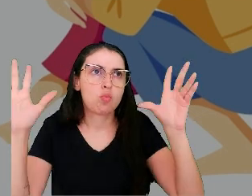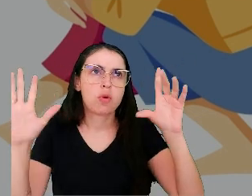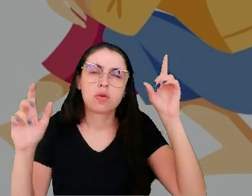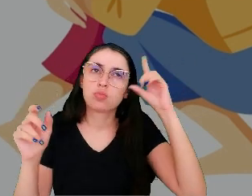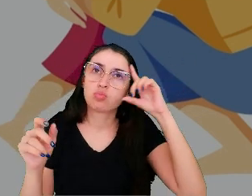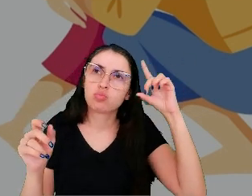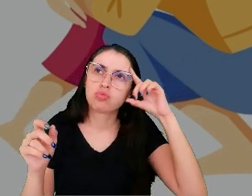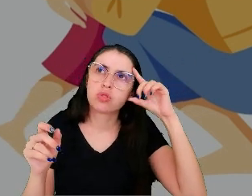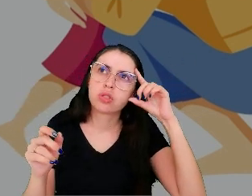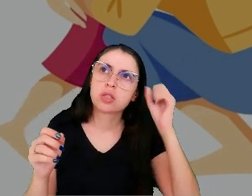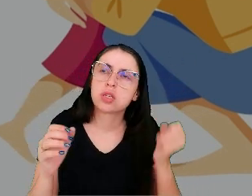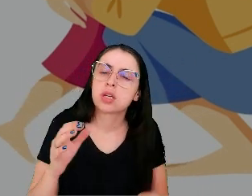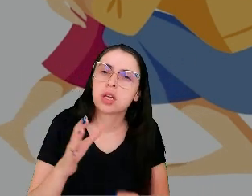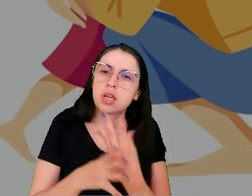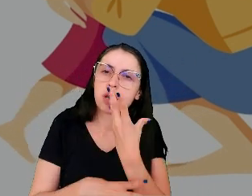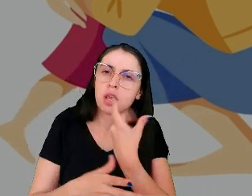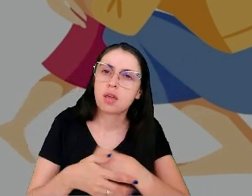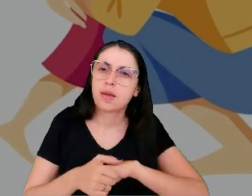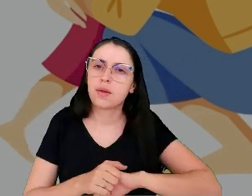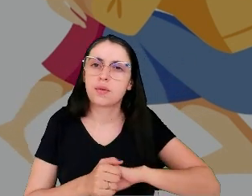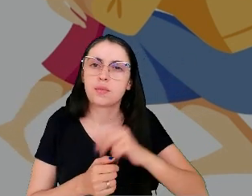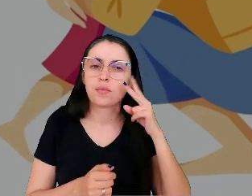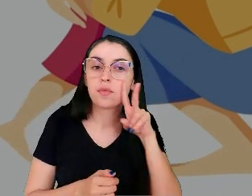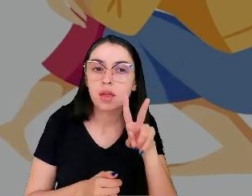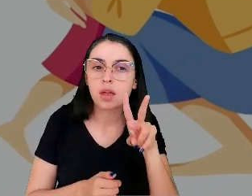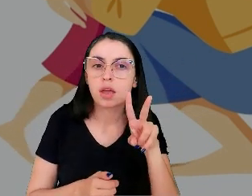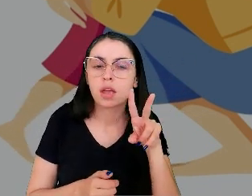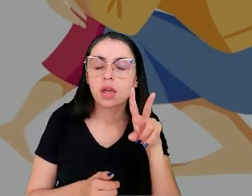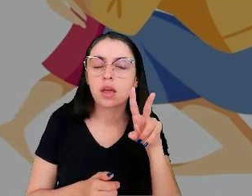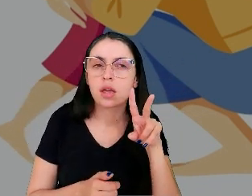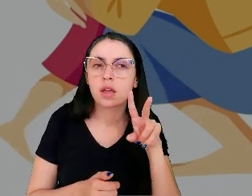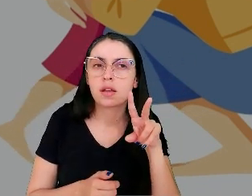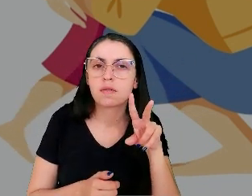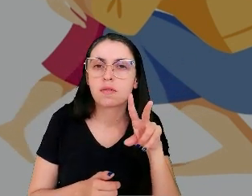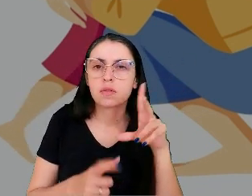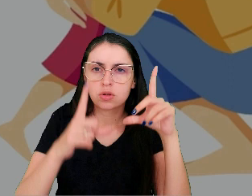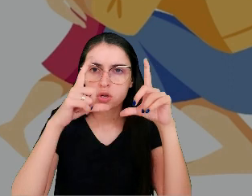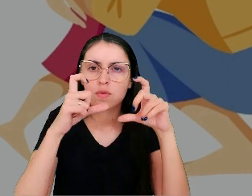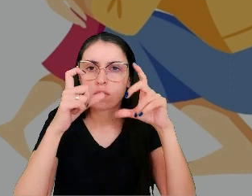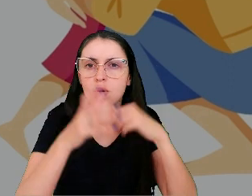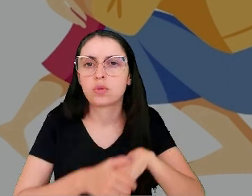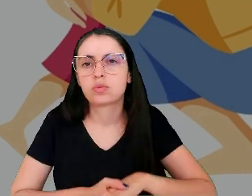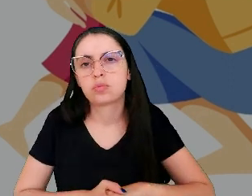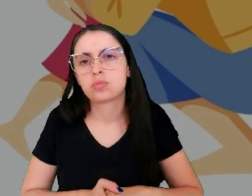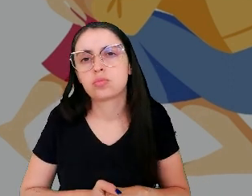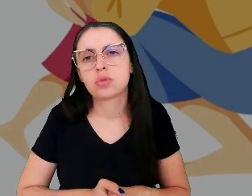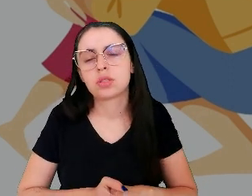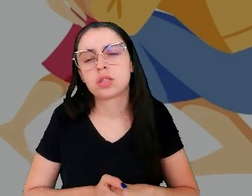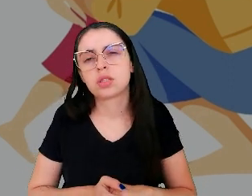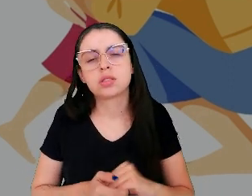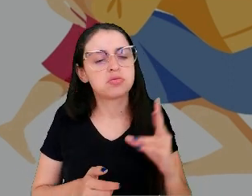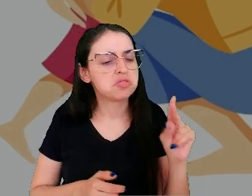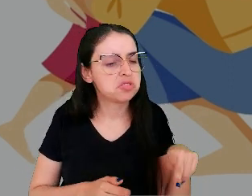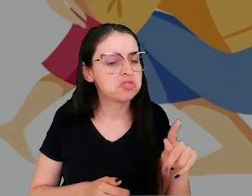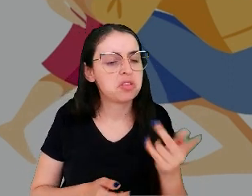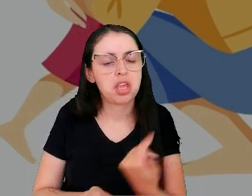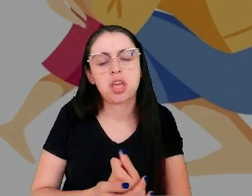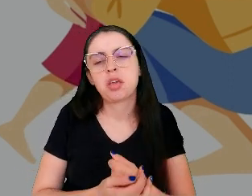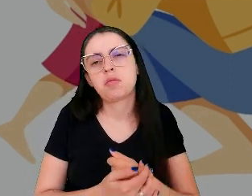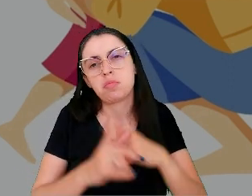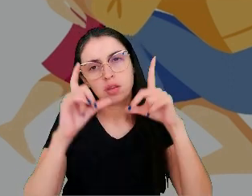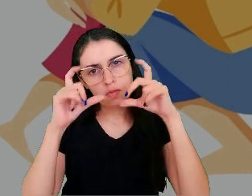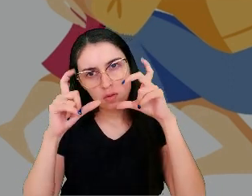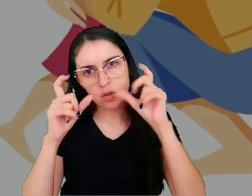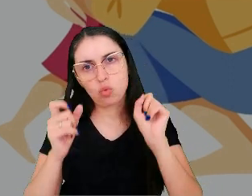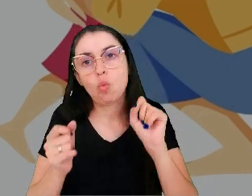um dispositivo que a gente acople no olho e consiga fazer a foto, a gente está sempre fotografando com e